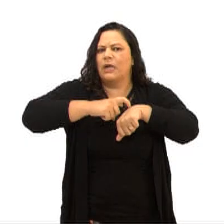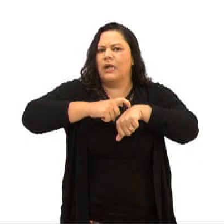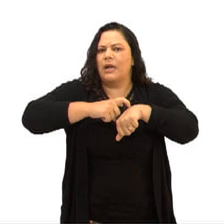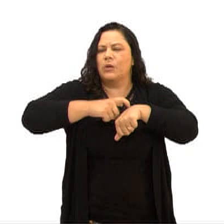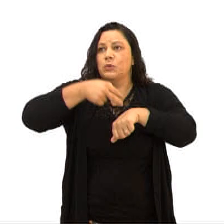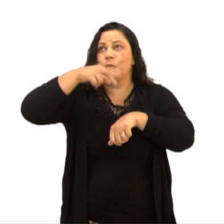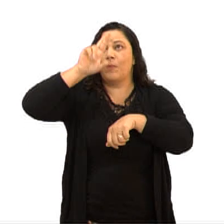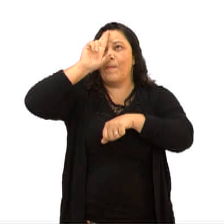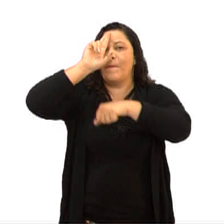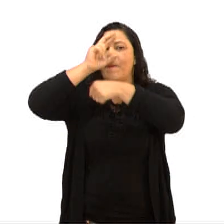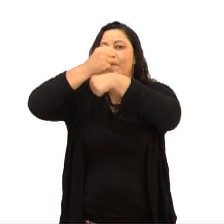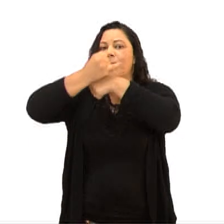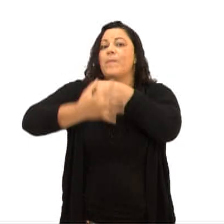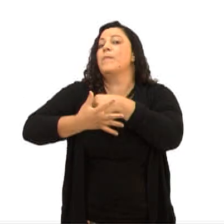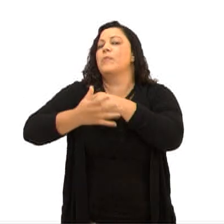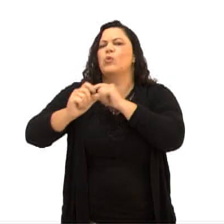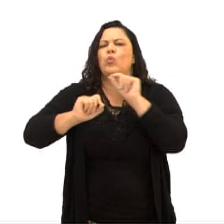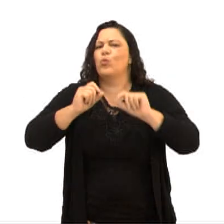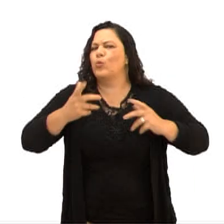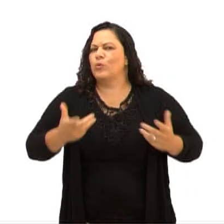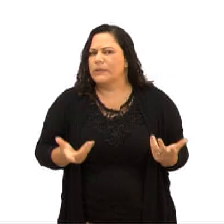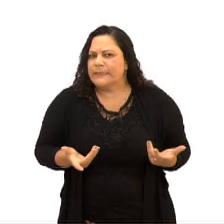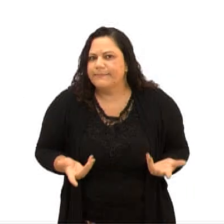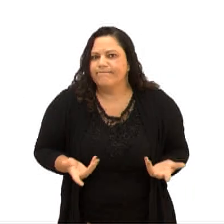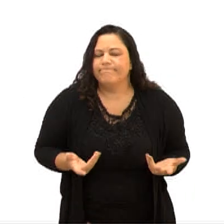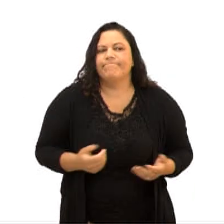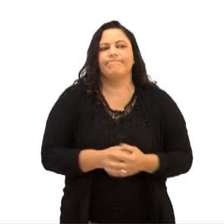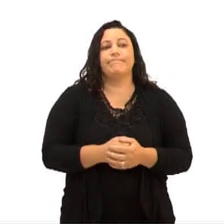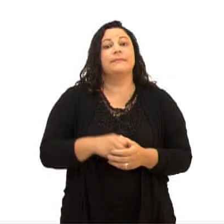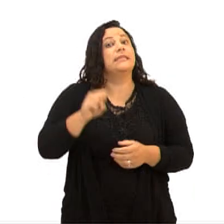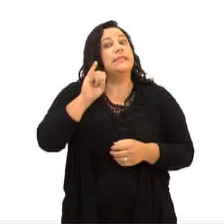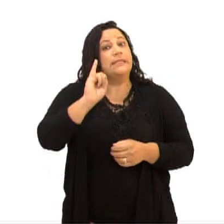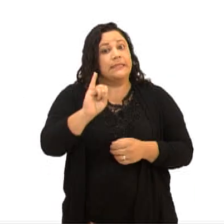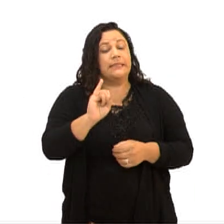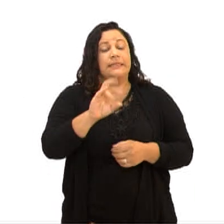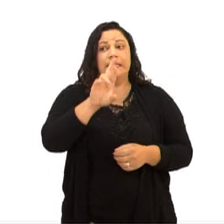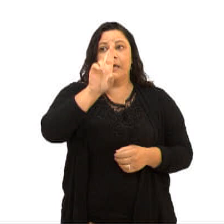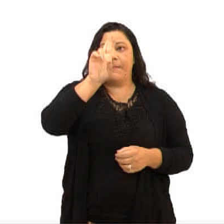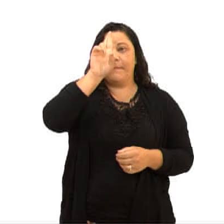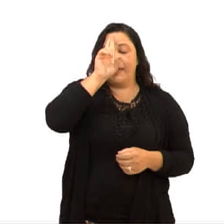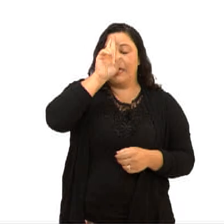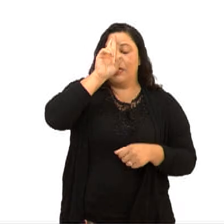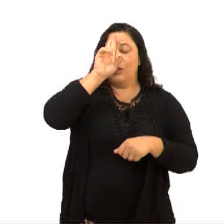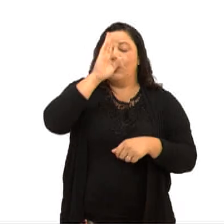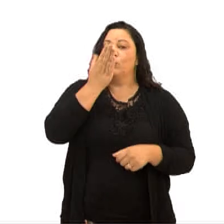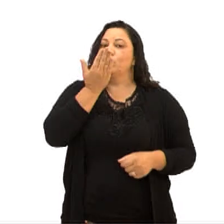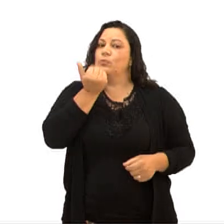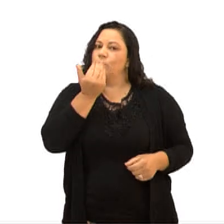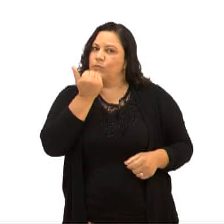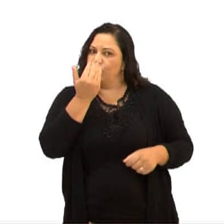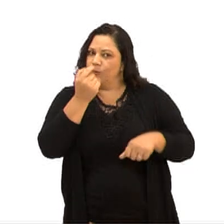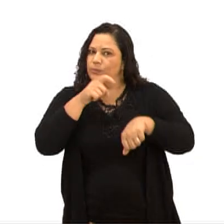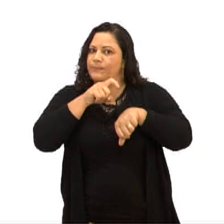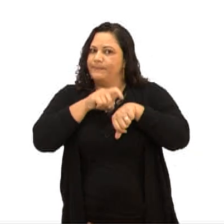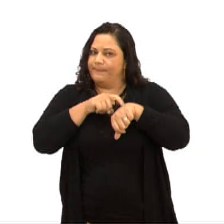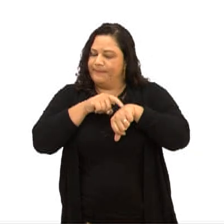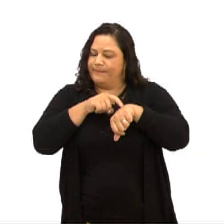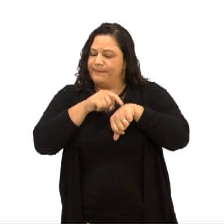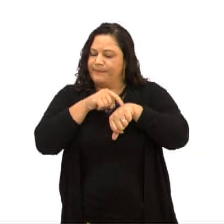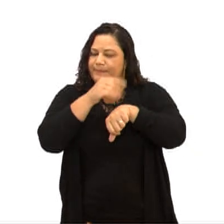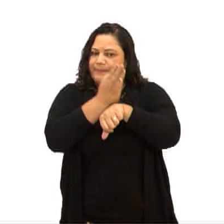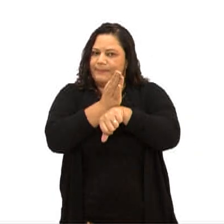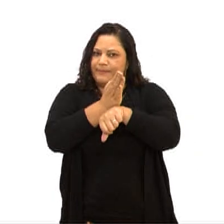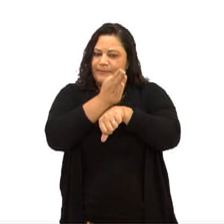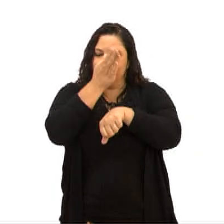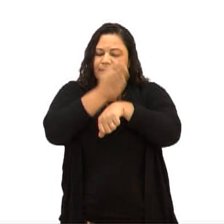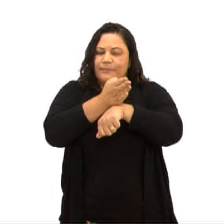meia-noite? Olha o que a professora trouxe para vocês aqui. Se ele está meio-dia e meia-noite no relógio, os ponteiros não estão